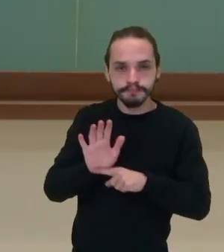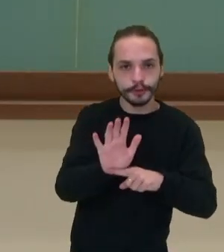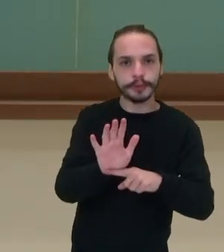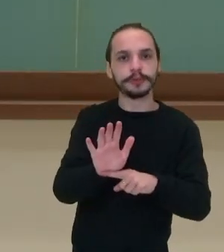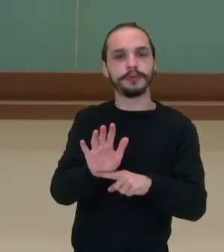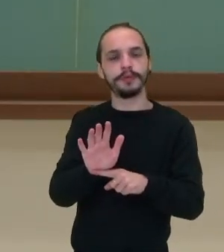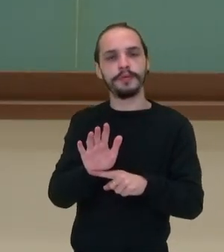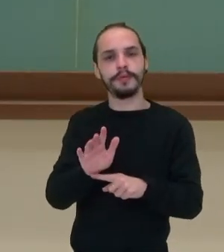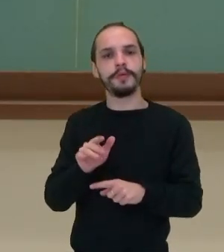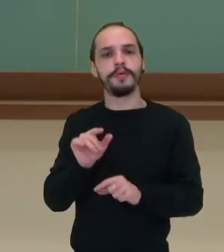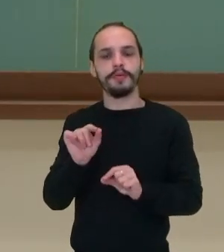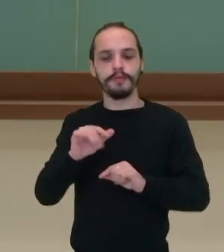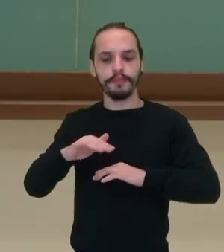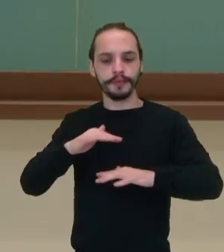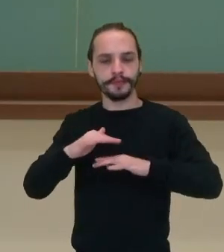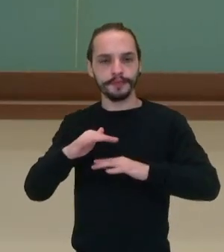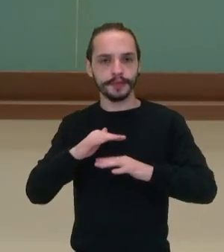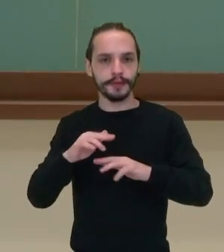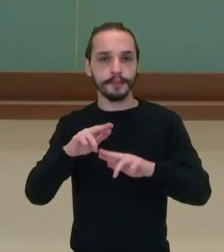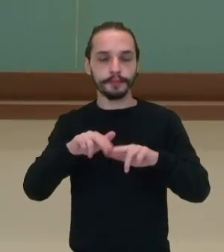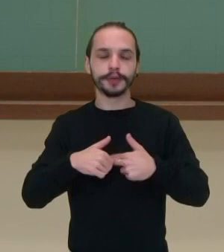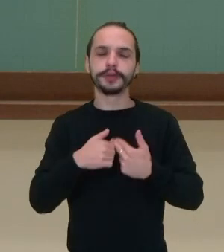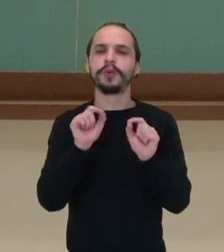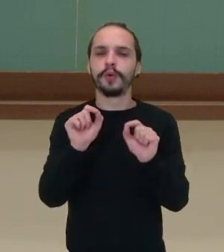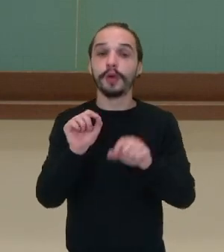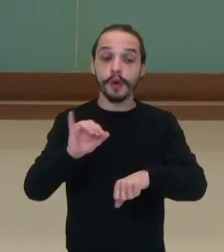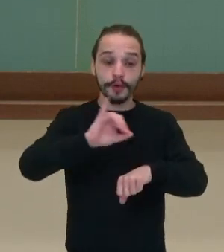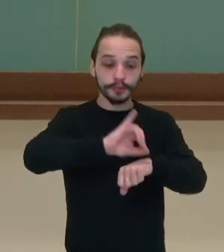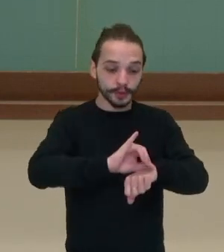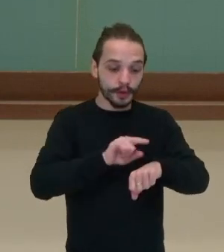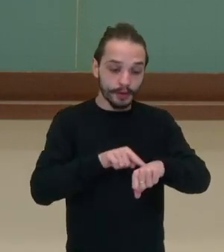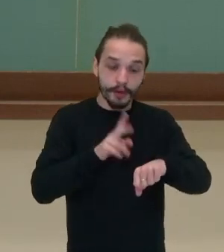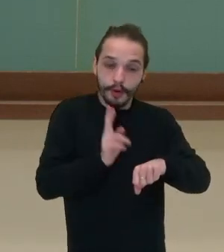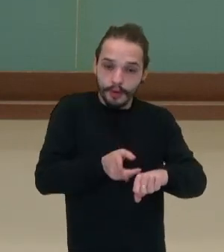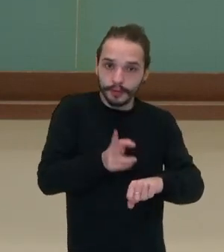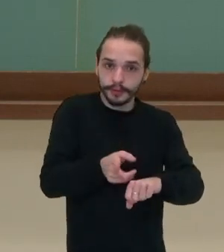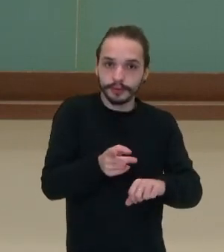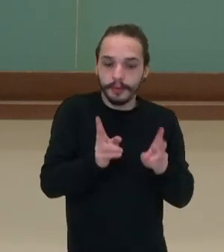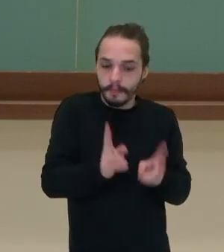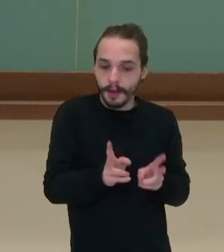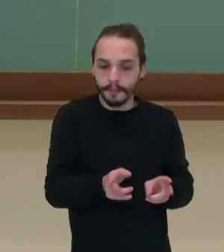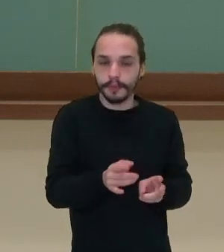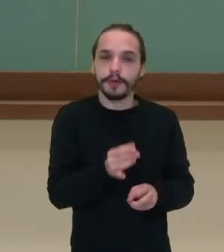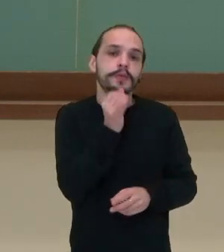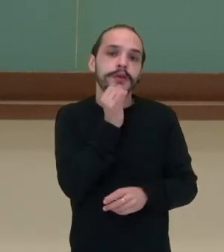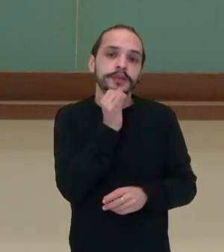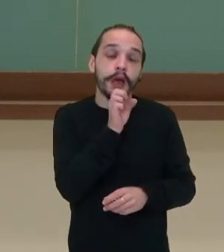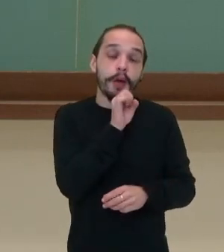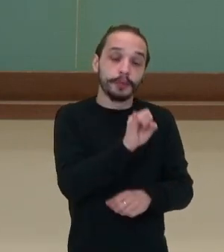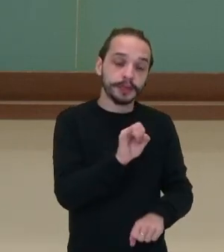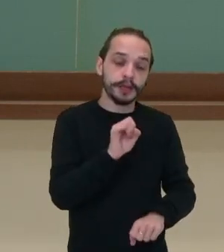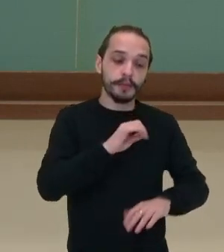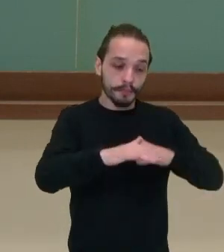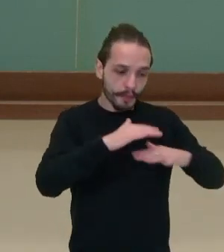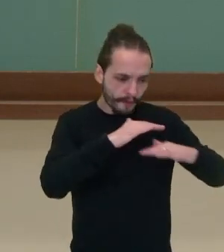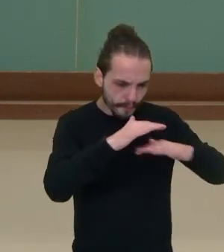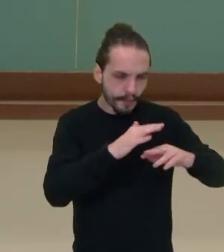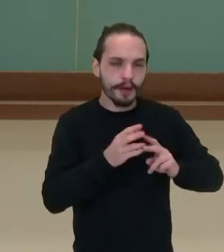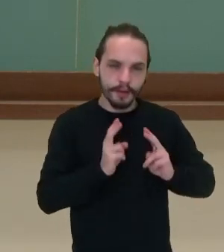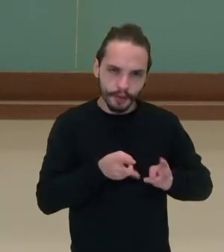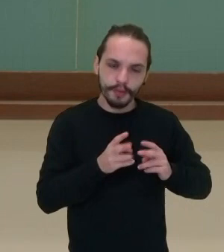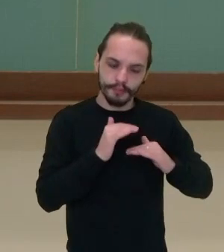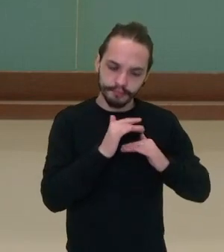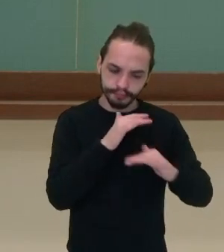gente falou aqui que a tendência dos objetos é permanecer no seu estado que ele se encontra, ou seja, se está em movimento, tendência de manter